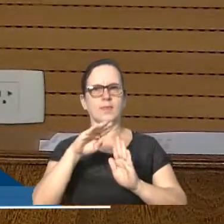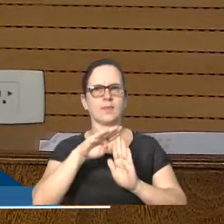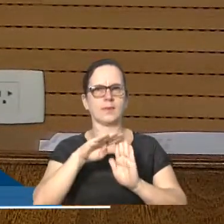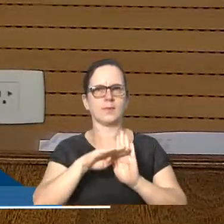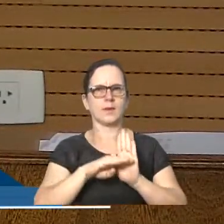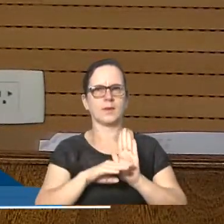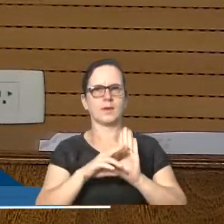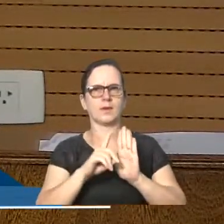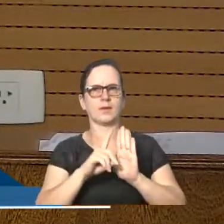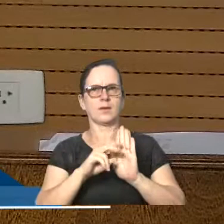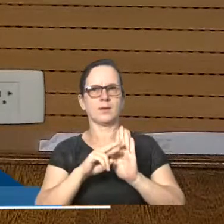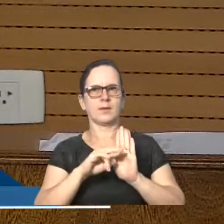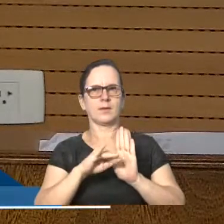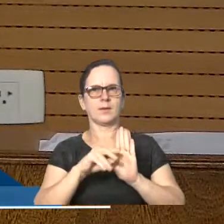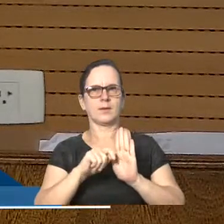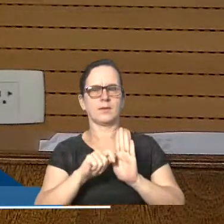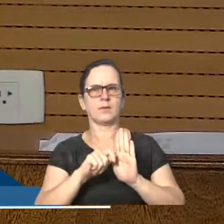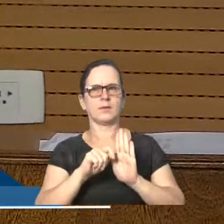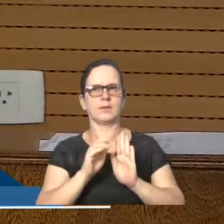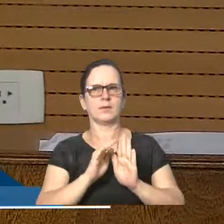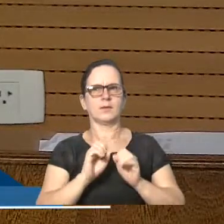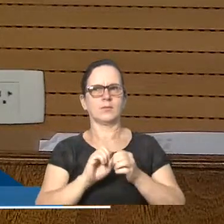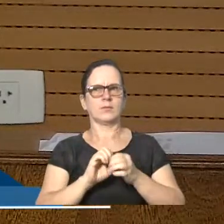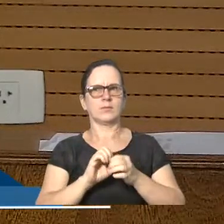iniciativa privativa para